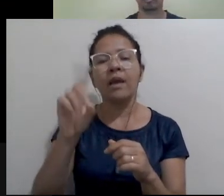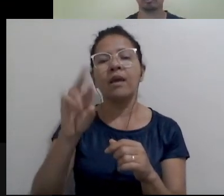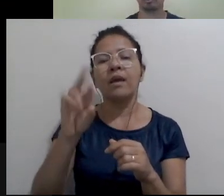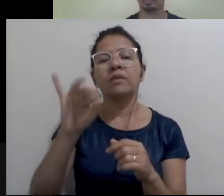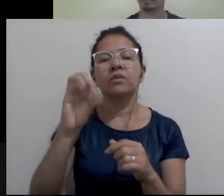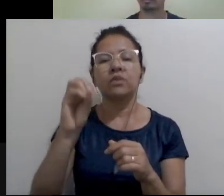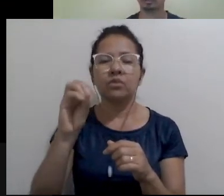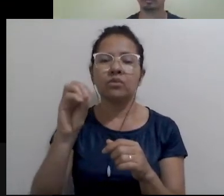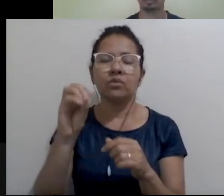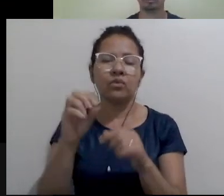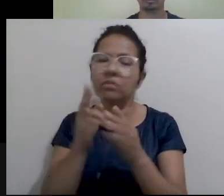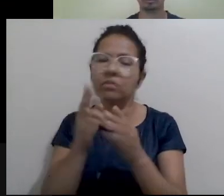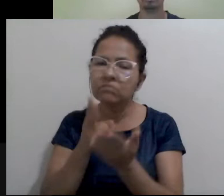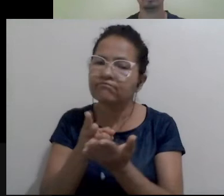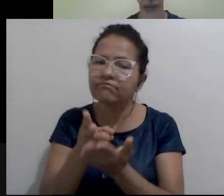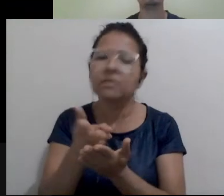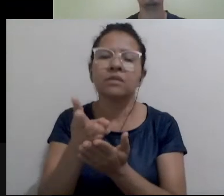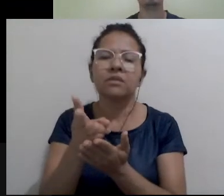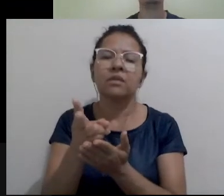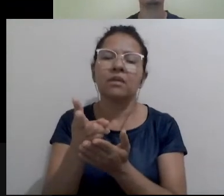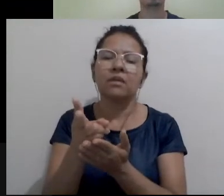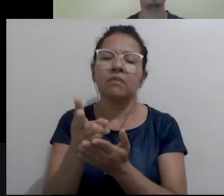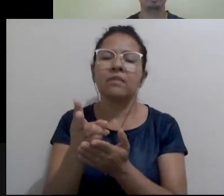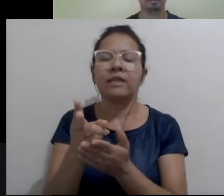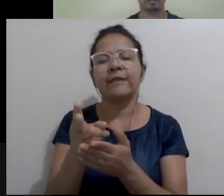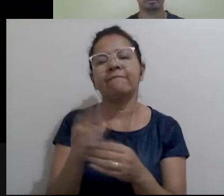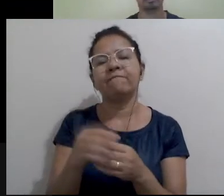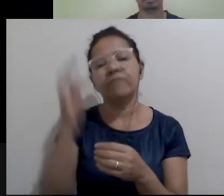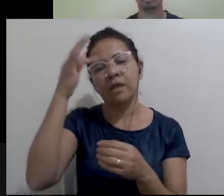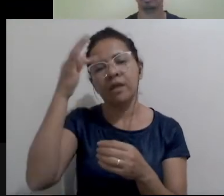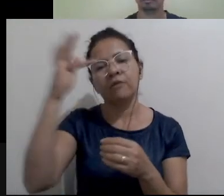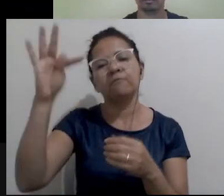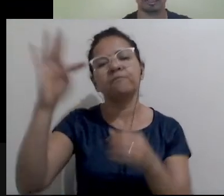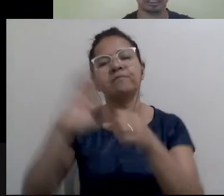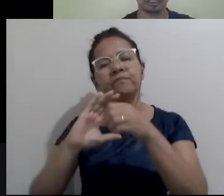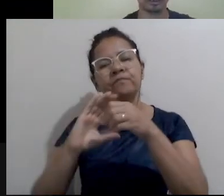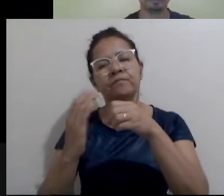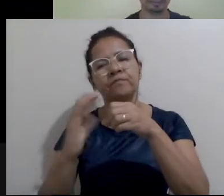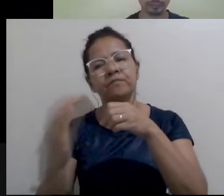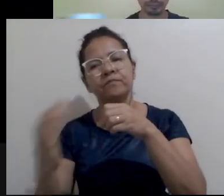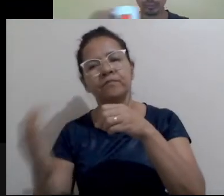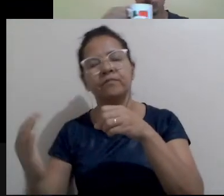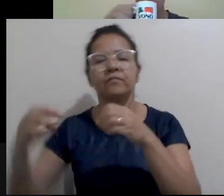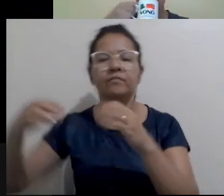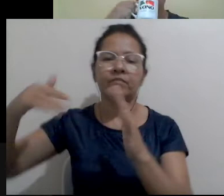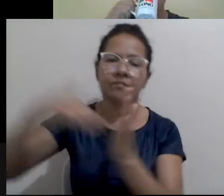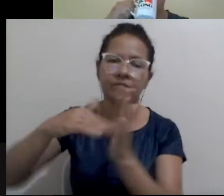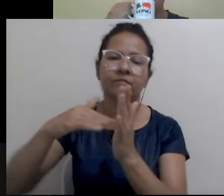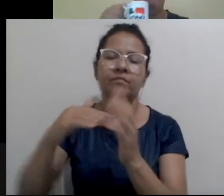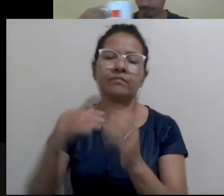tá bom? Com orbitais híbridos do tipo D2sp3, lembrando, segundo a TLV, segundo a teoria da ligação de valência, tá?